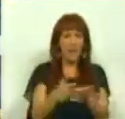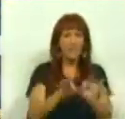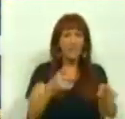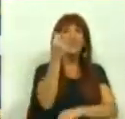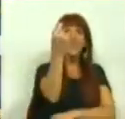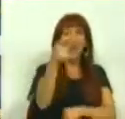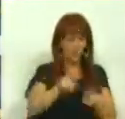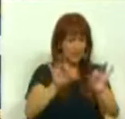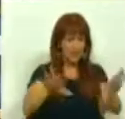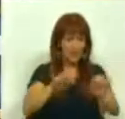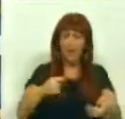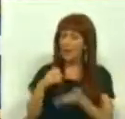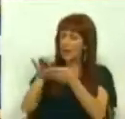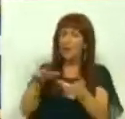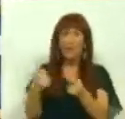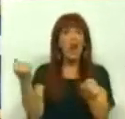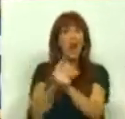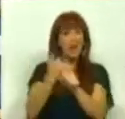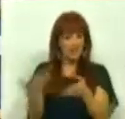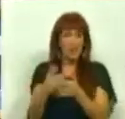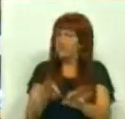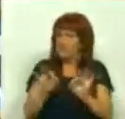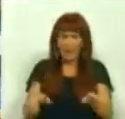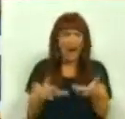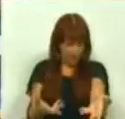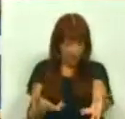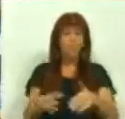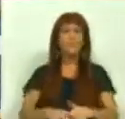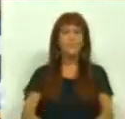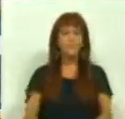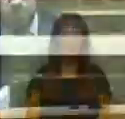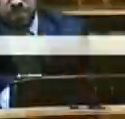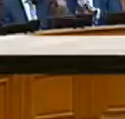e significa financiar a atividade económica.